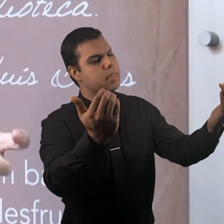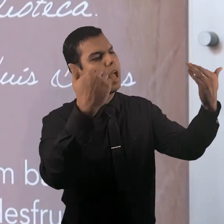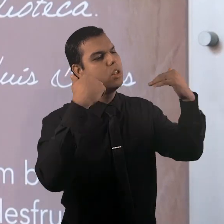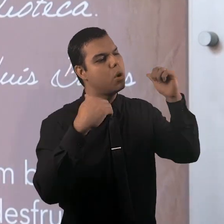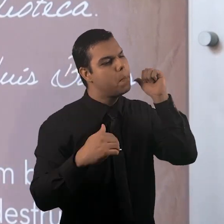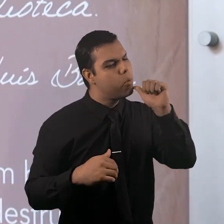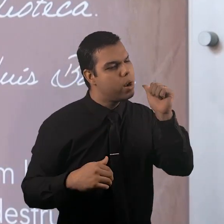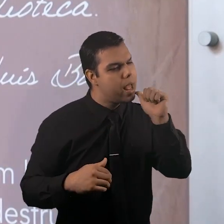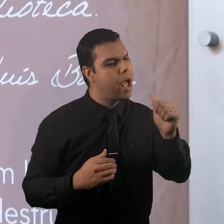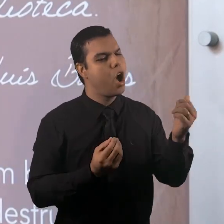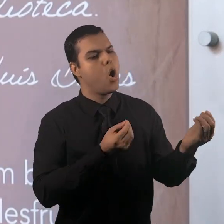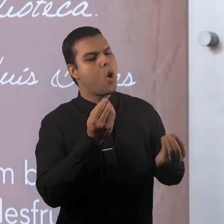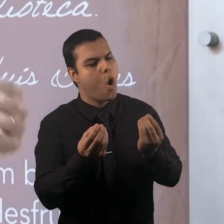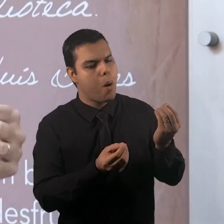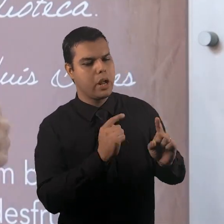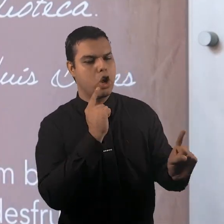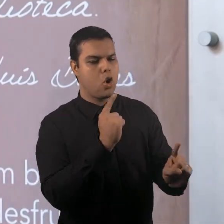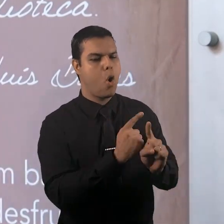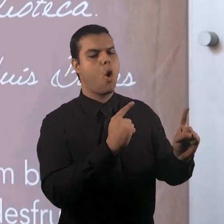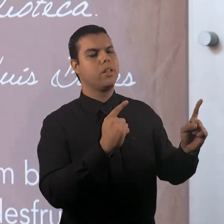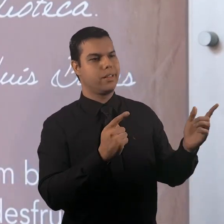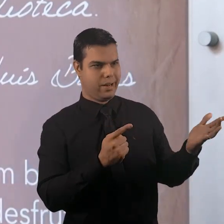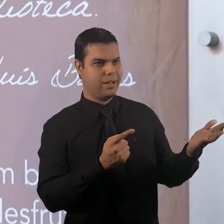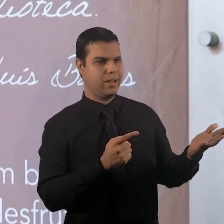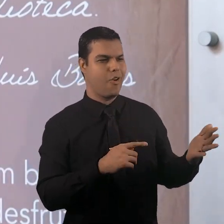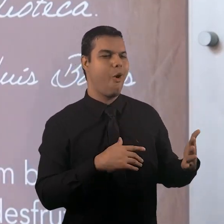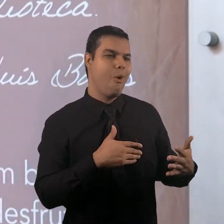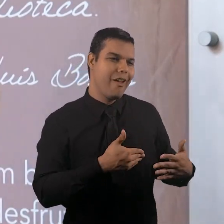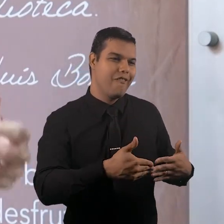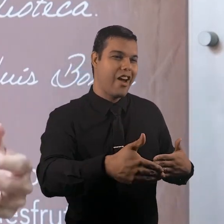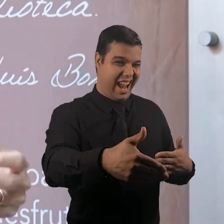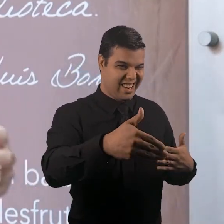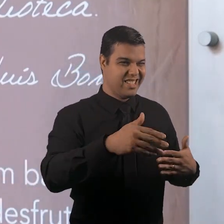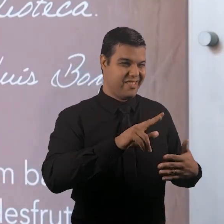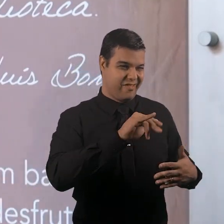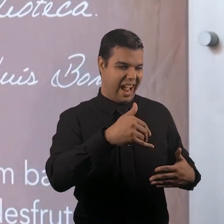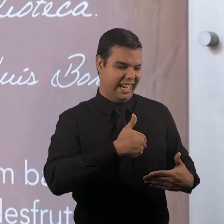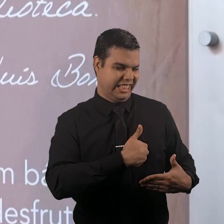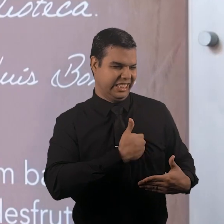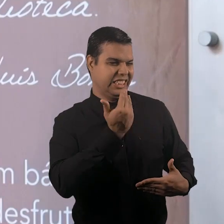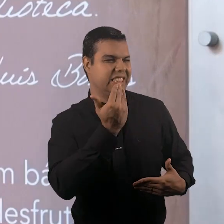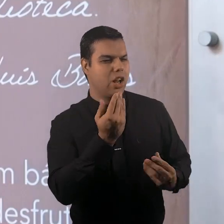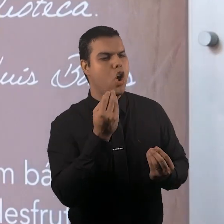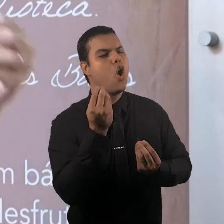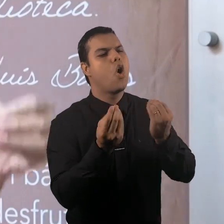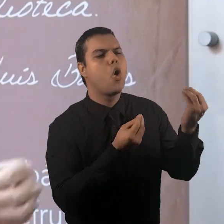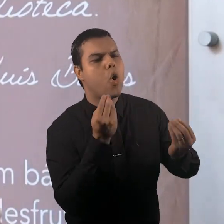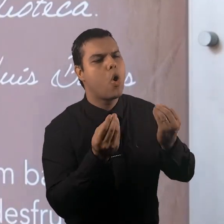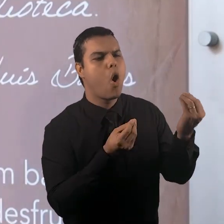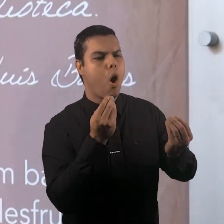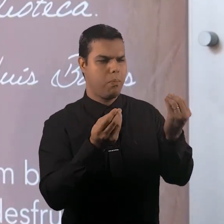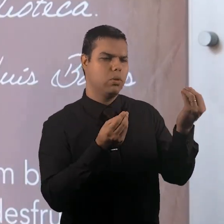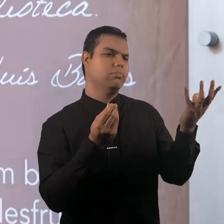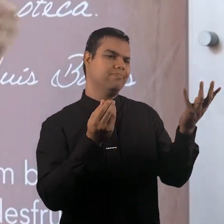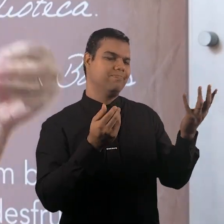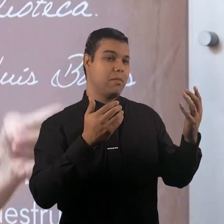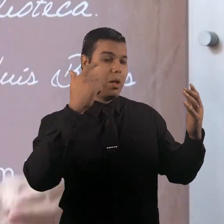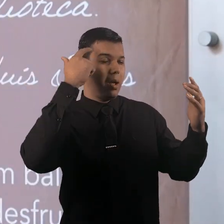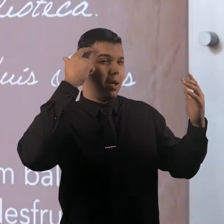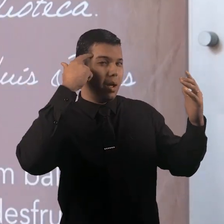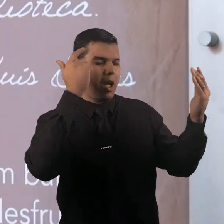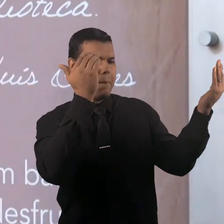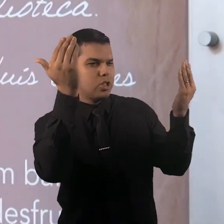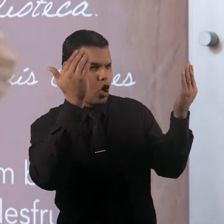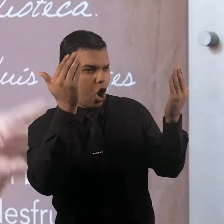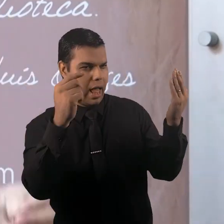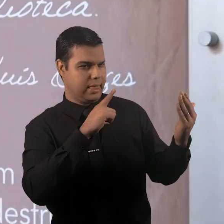da mulher, quando ela tem um diagnóstico, quando ela vai perder a mama, como é que esse acompanhamento, precisa ter acompanhamento